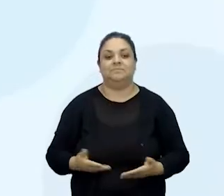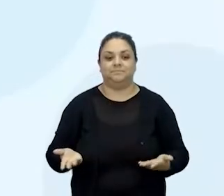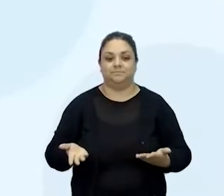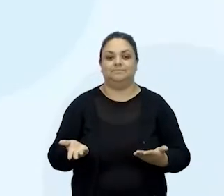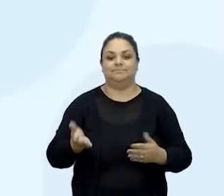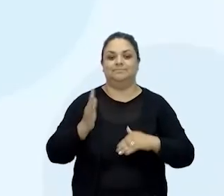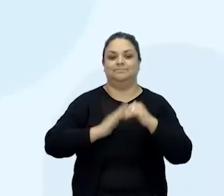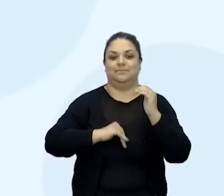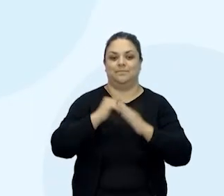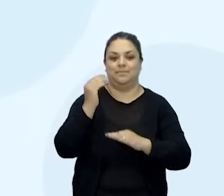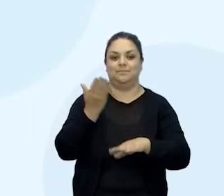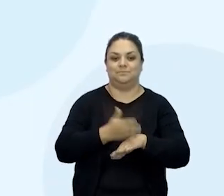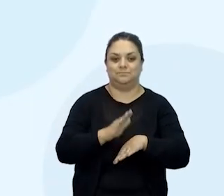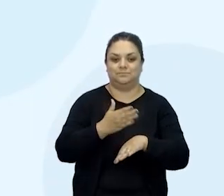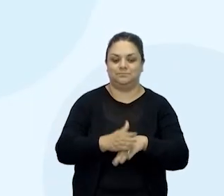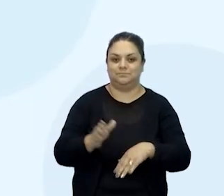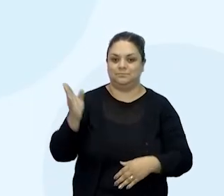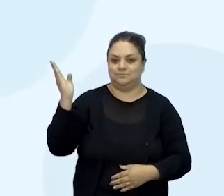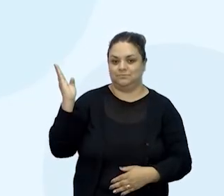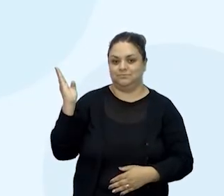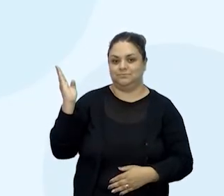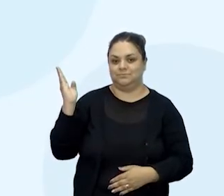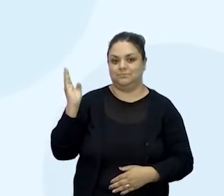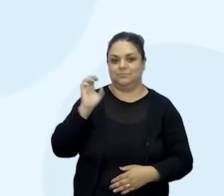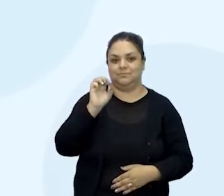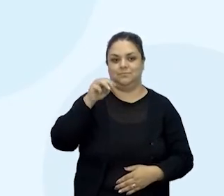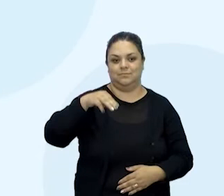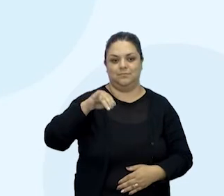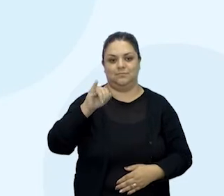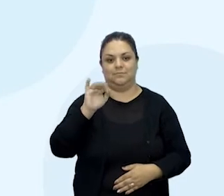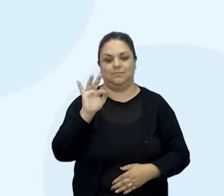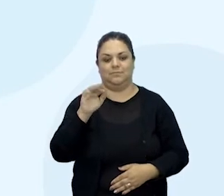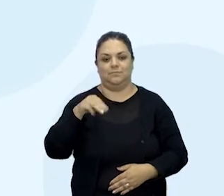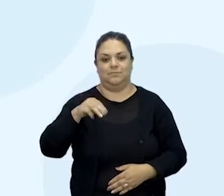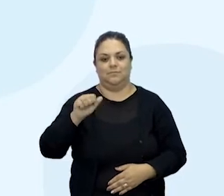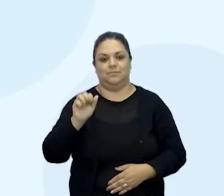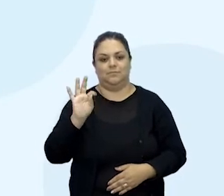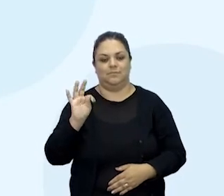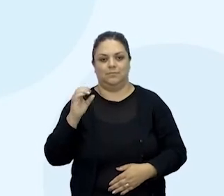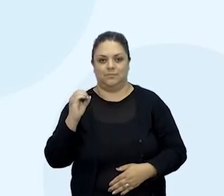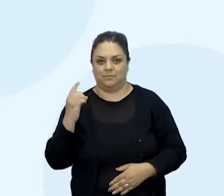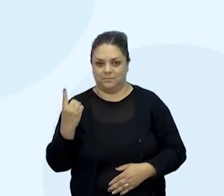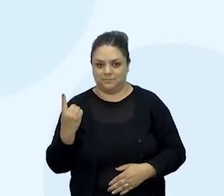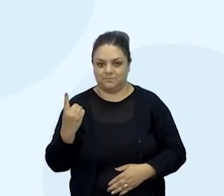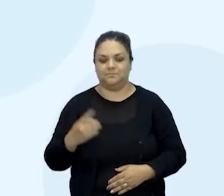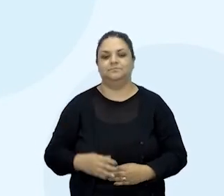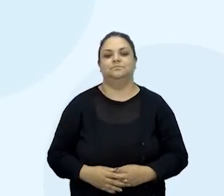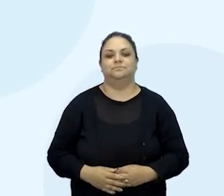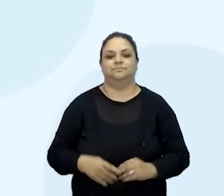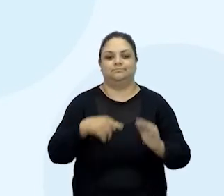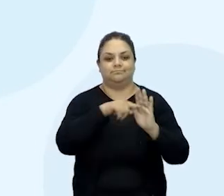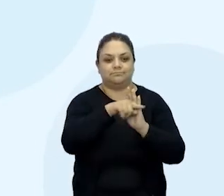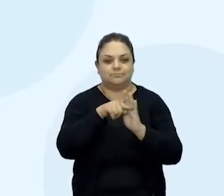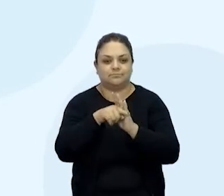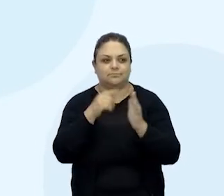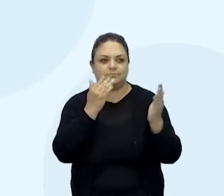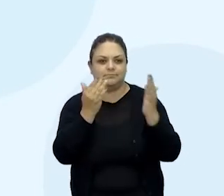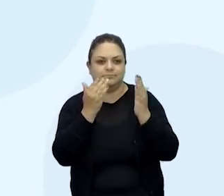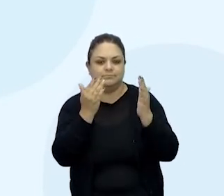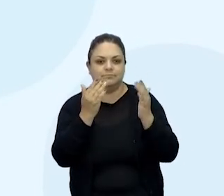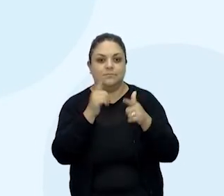estar trabalhando hoje é EMIF MAT-01, que é investigar e analisar situações